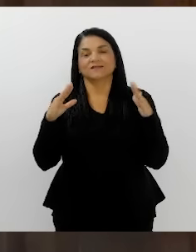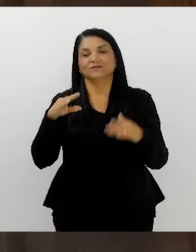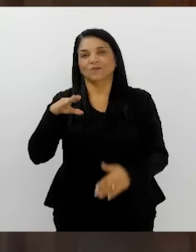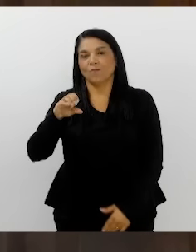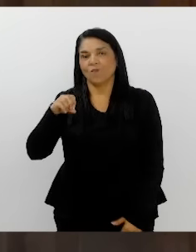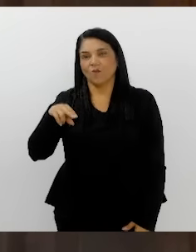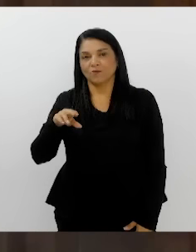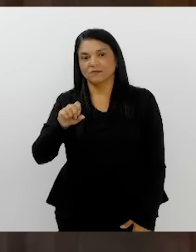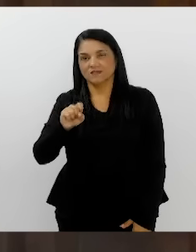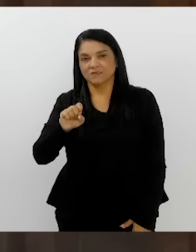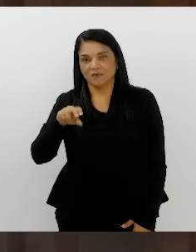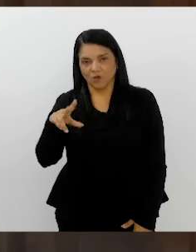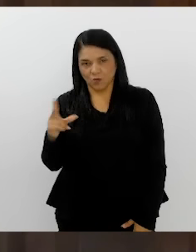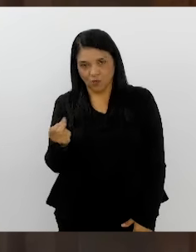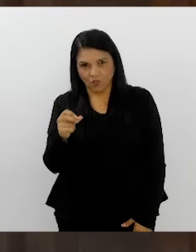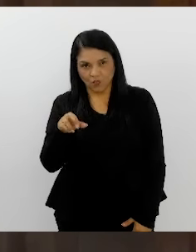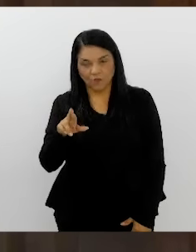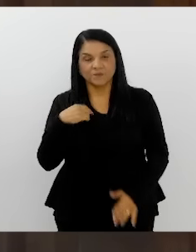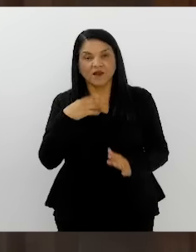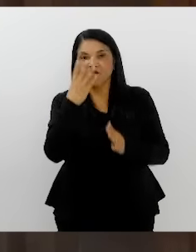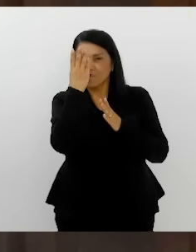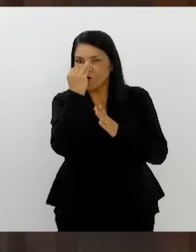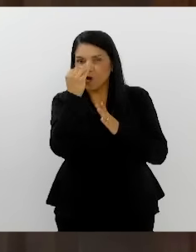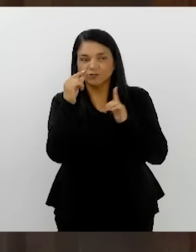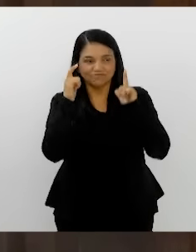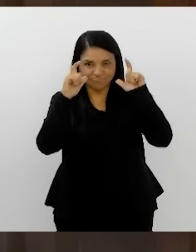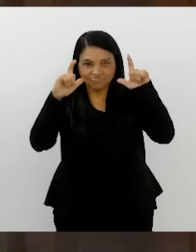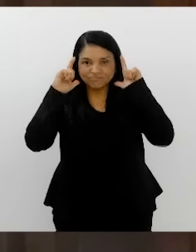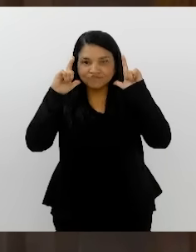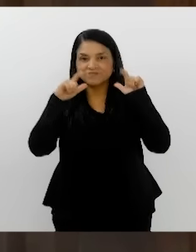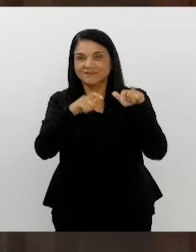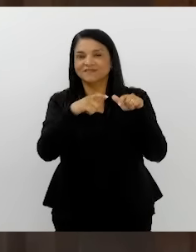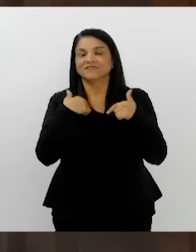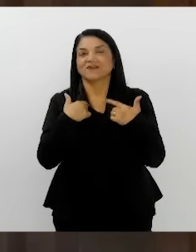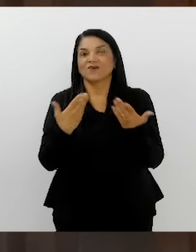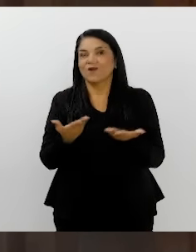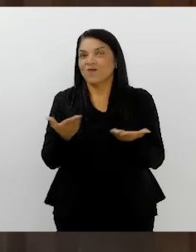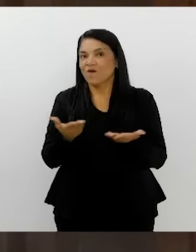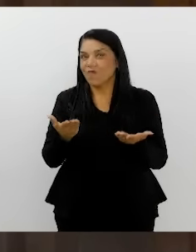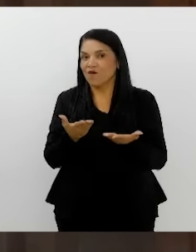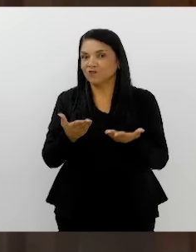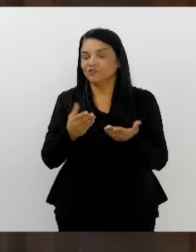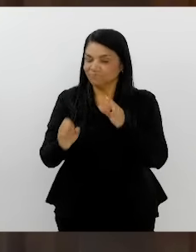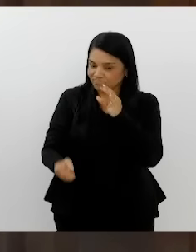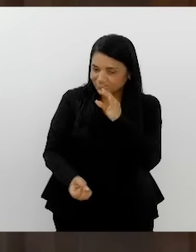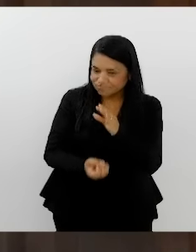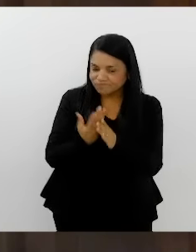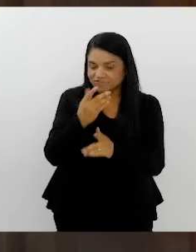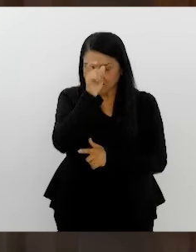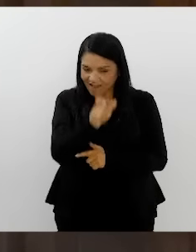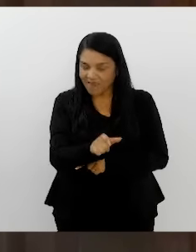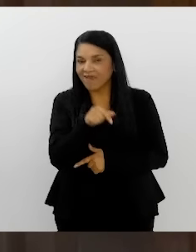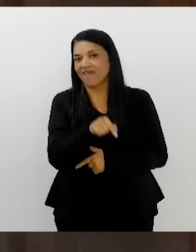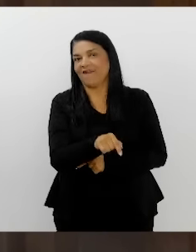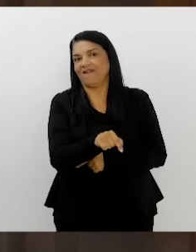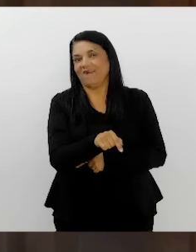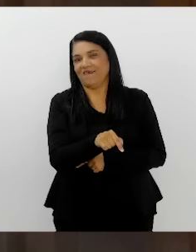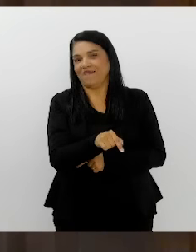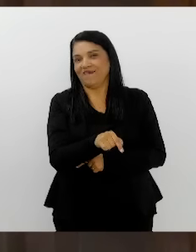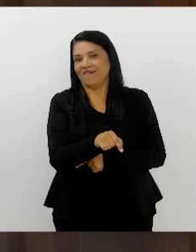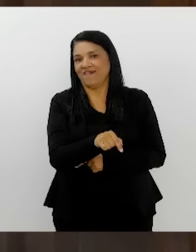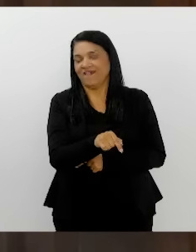que aqui contemplamos. Essa seria, se hoje estivesse o nosso fundador aqui, seria esta